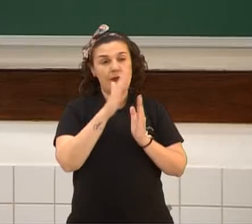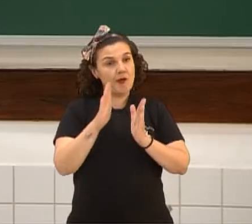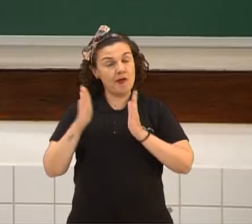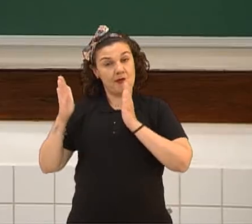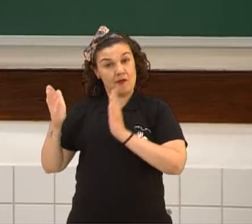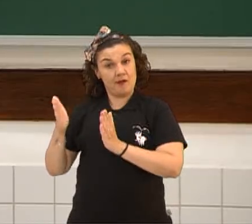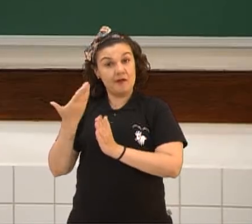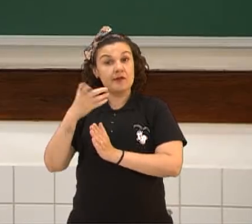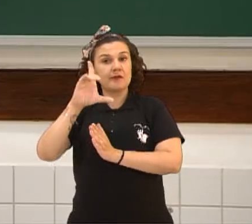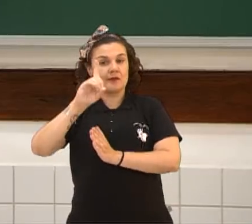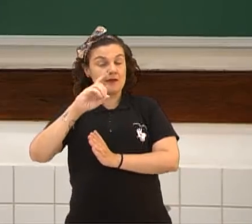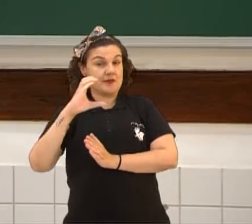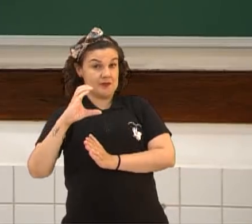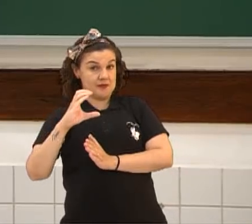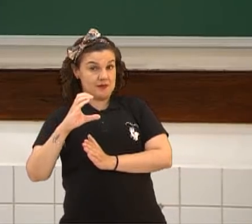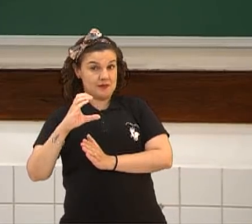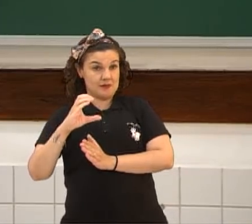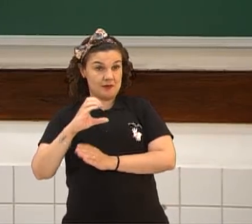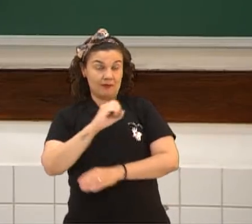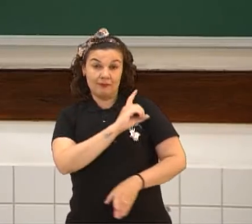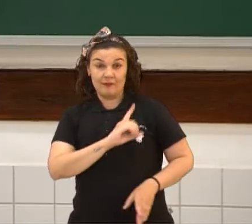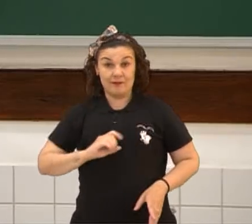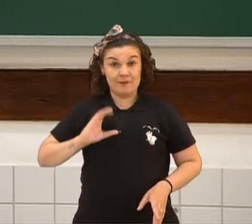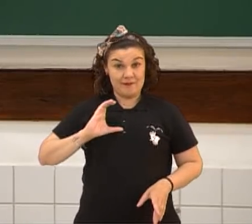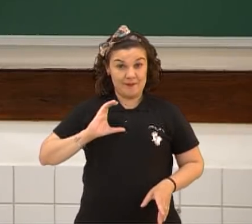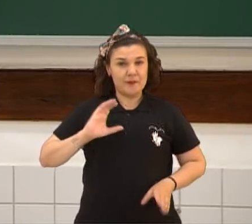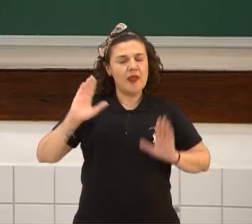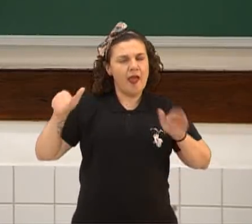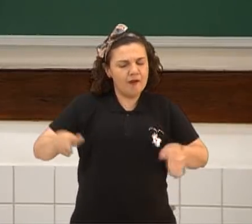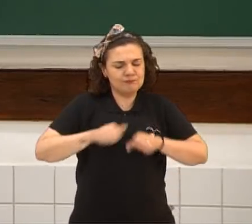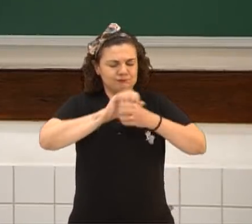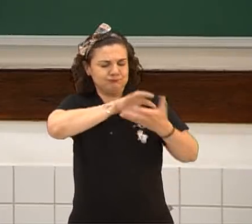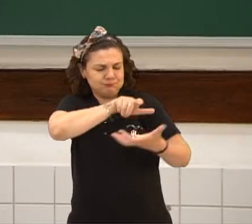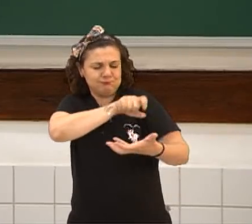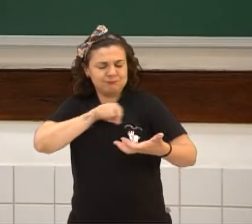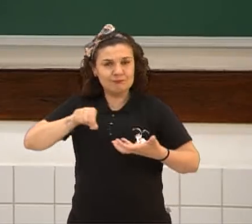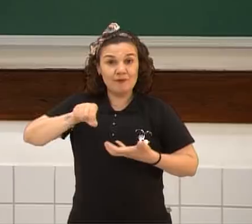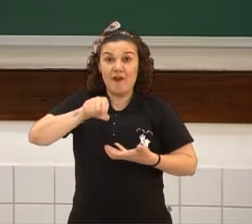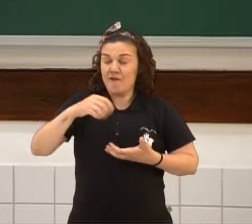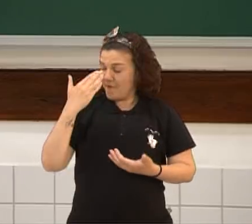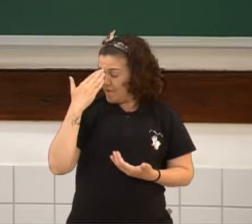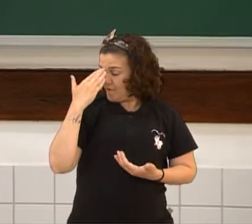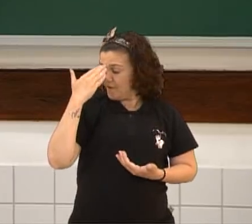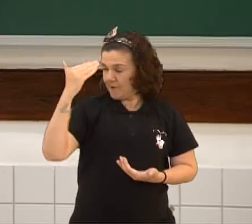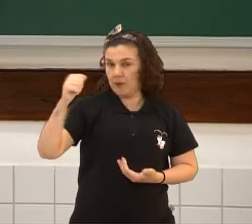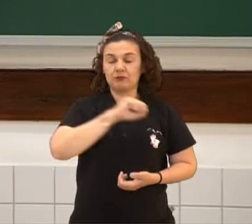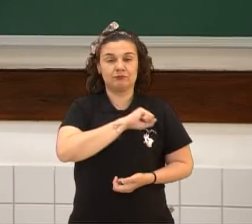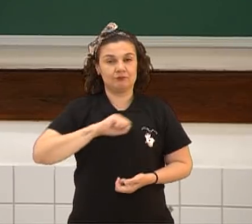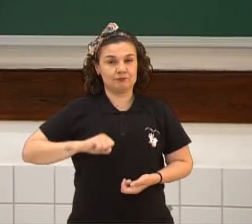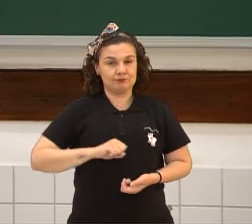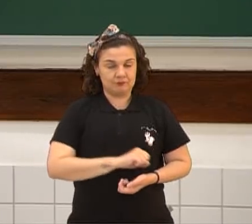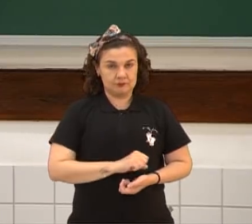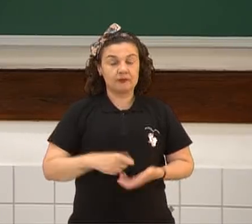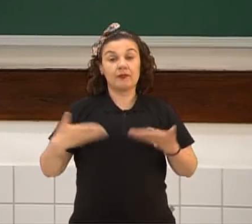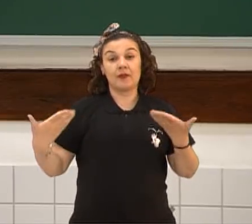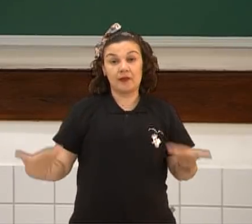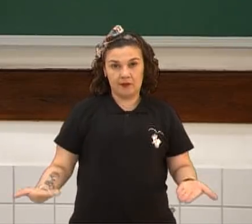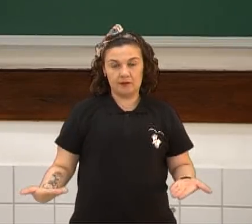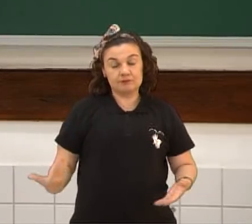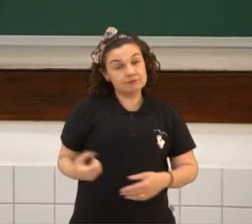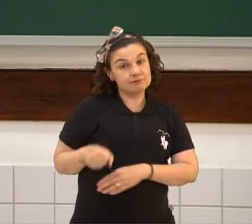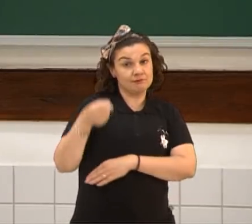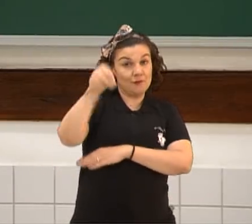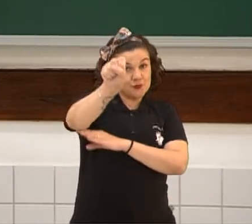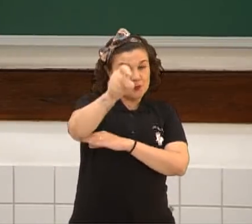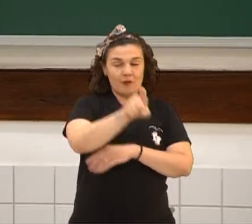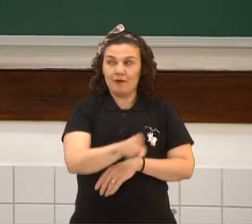nós temos a DC. Então são 2 universos muito fortes com muitos super-heróis, principalmente a presença de super-heróis, né?